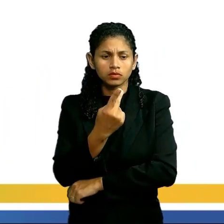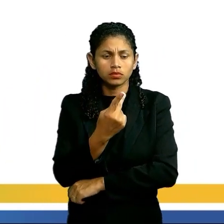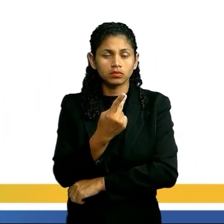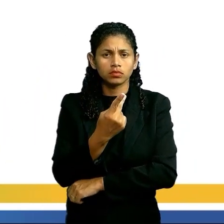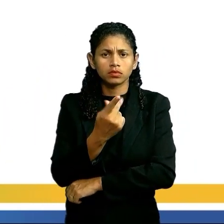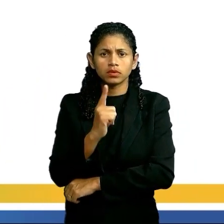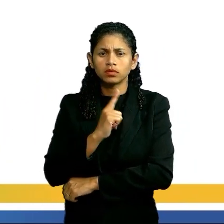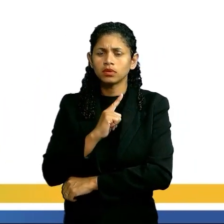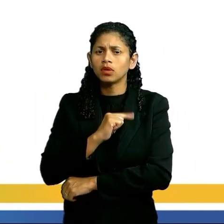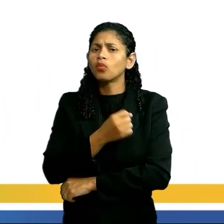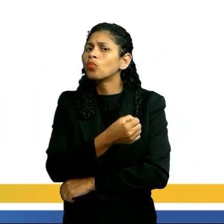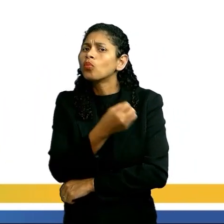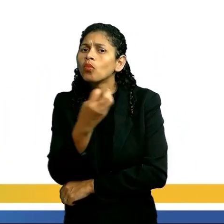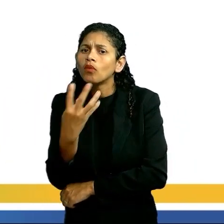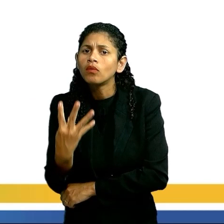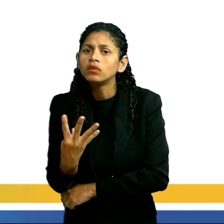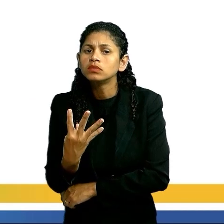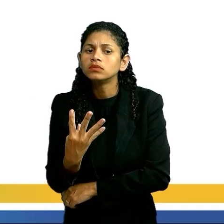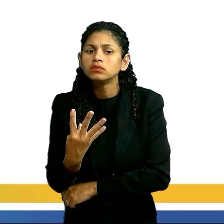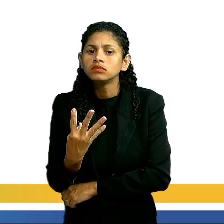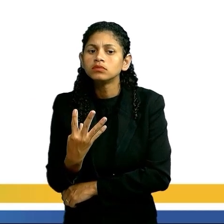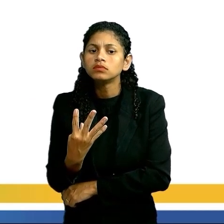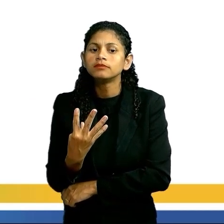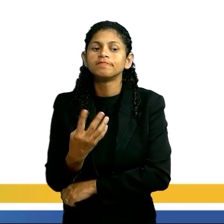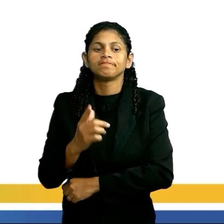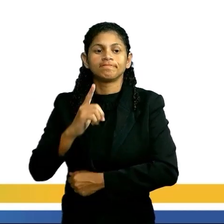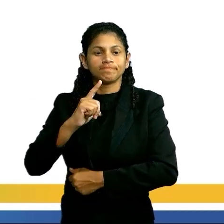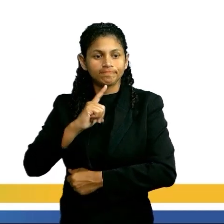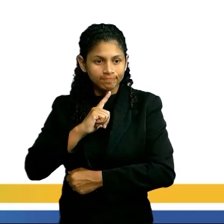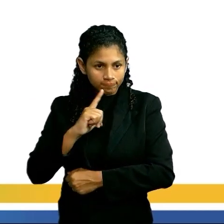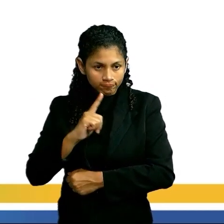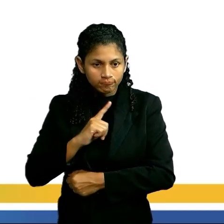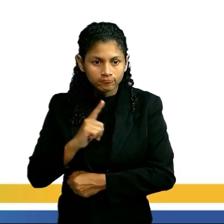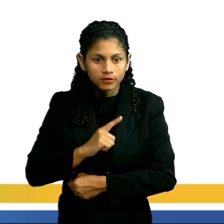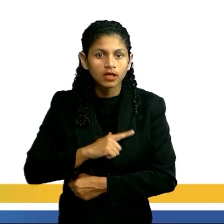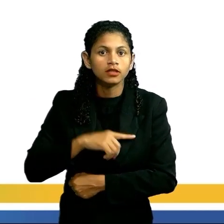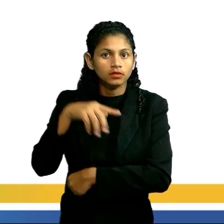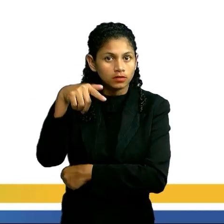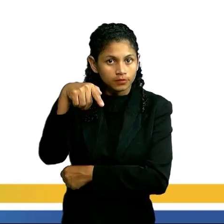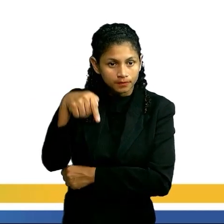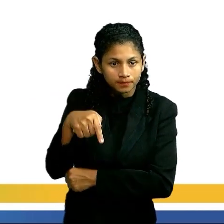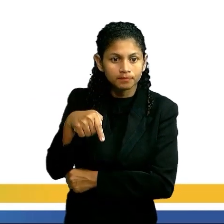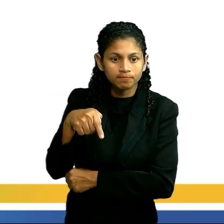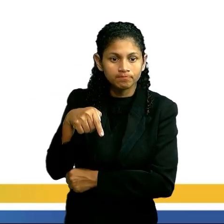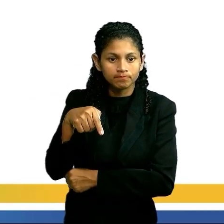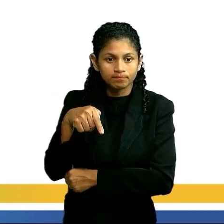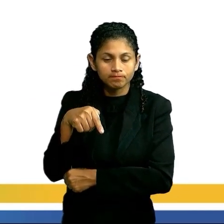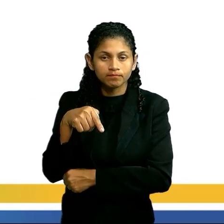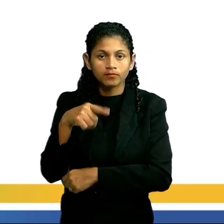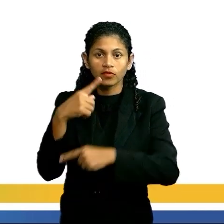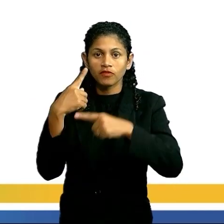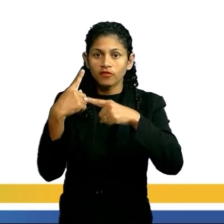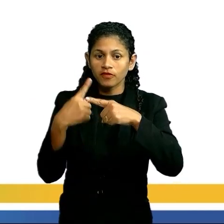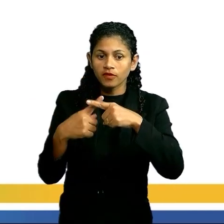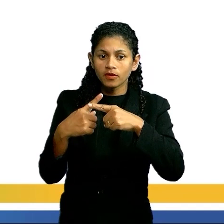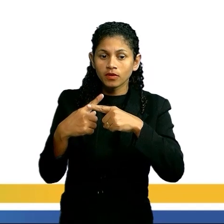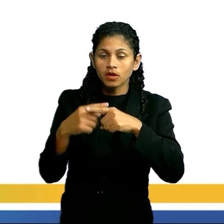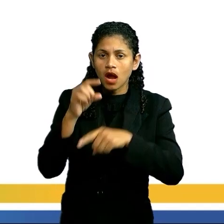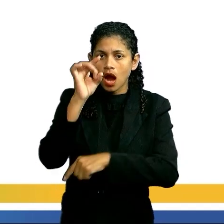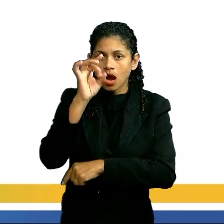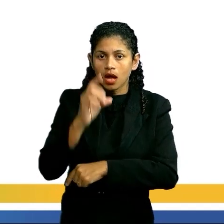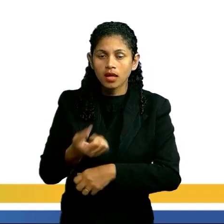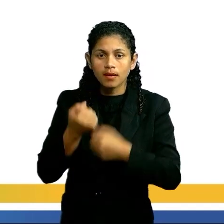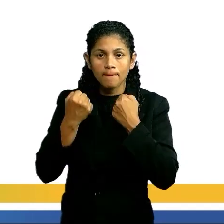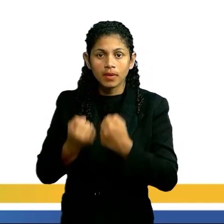1, verde, 2, 3, mais 2 lá em cima, 5, mais 2, 7. Então, 7. Cada hidrogênio